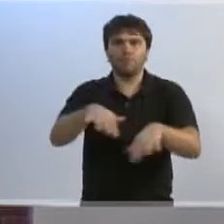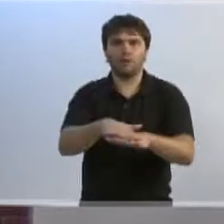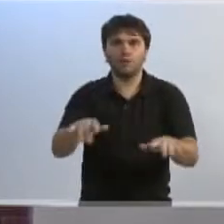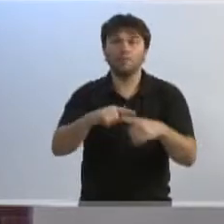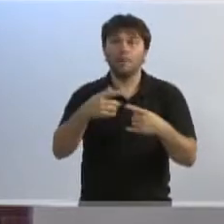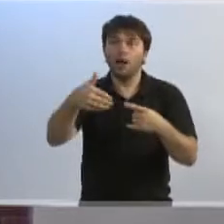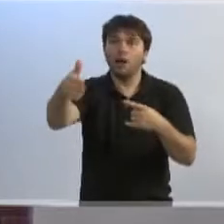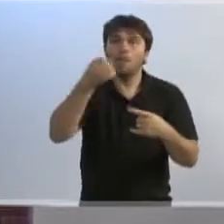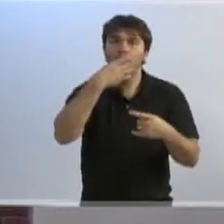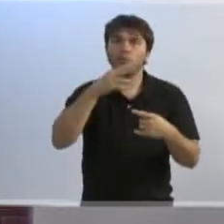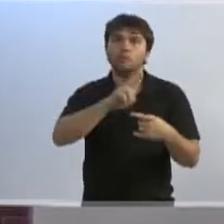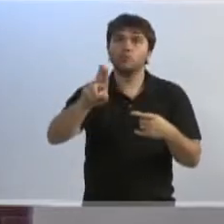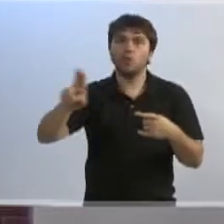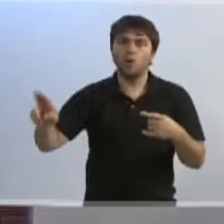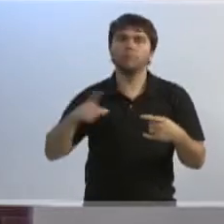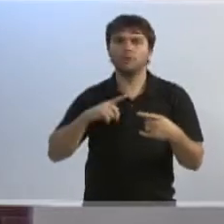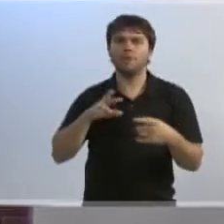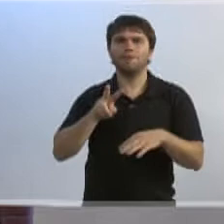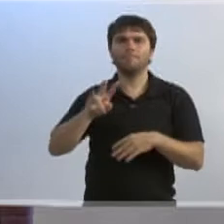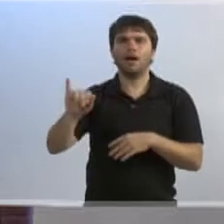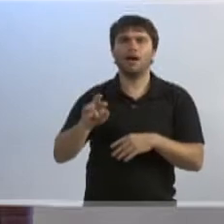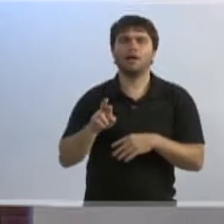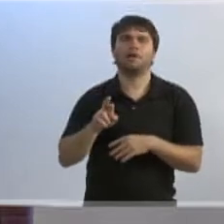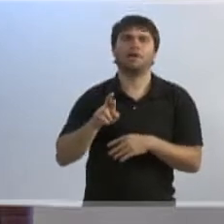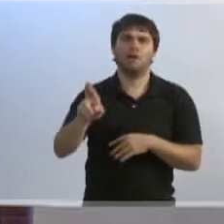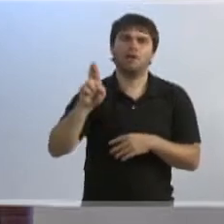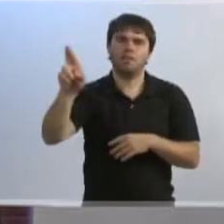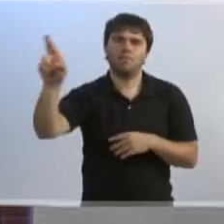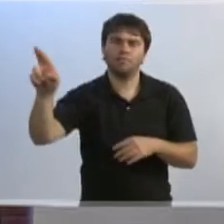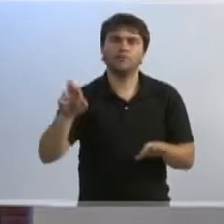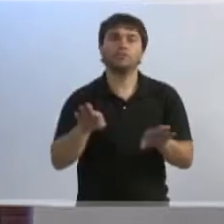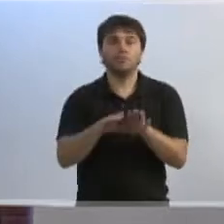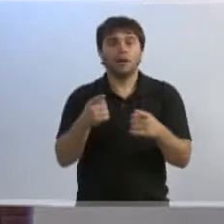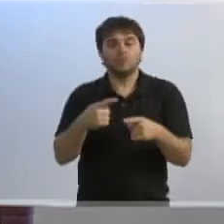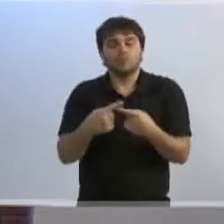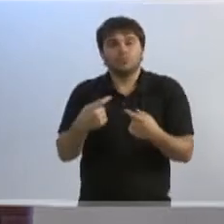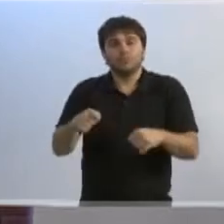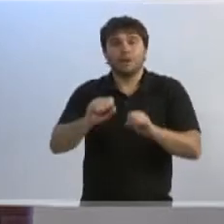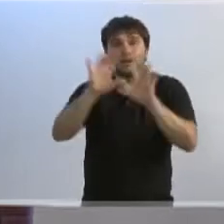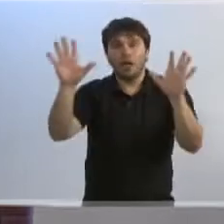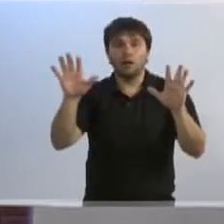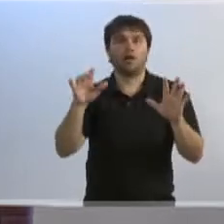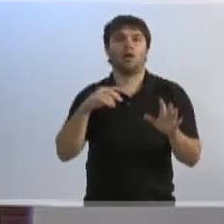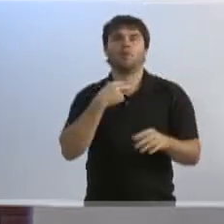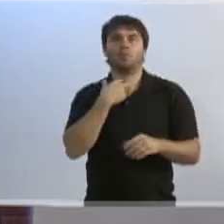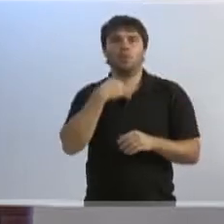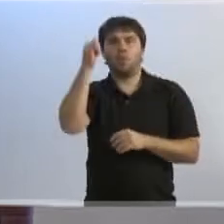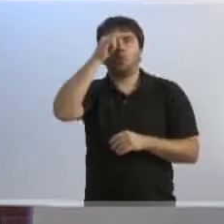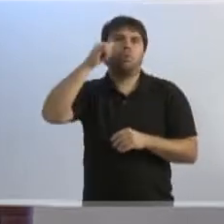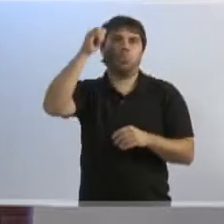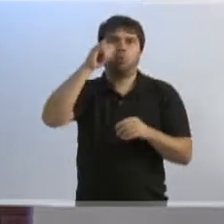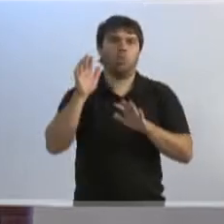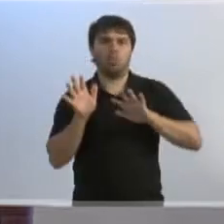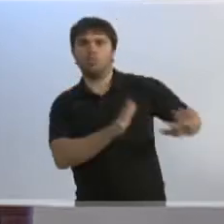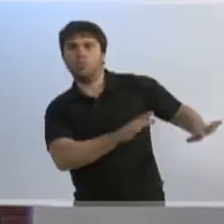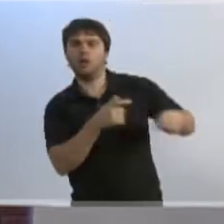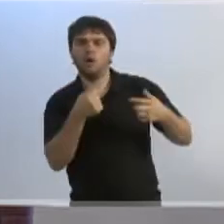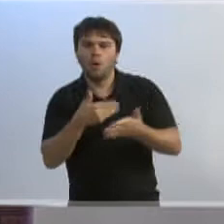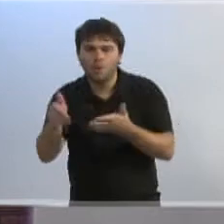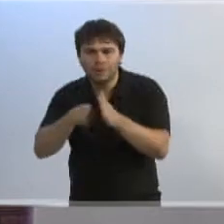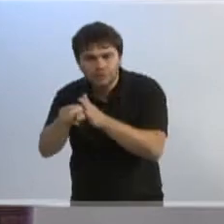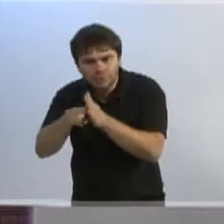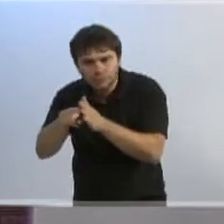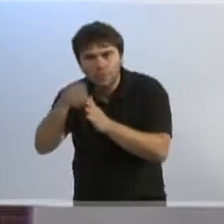em Blumenau que vão nos representar, e nós temos que fazer isso com muita clareza. E aí tem que deixar a ignorância de lado e começar a pesquisar, saber quais